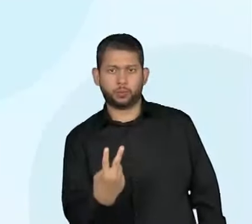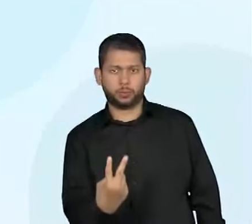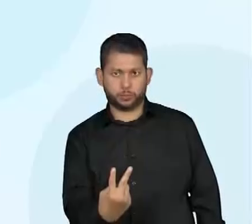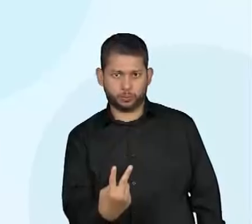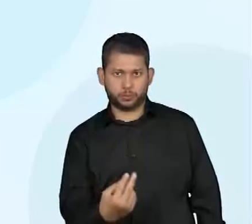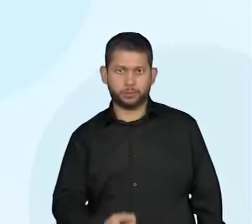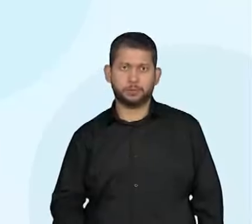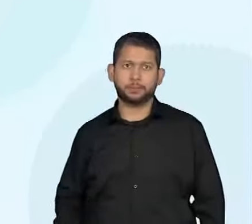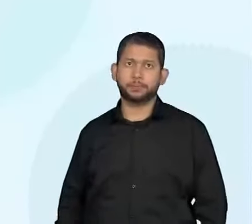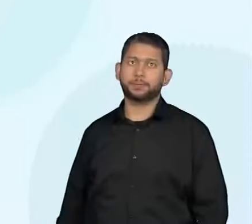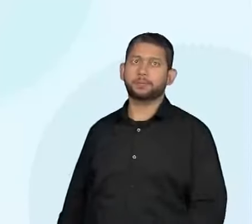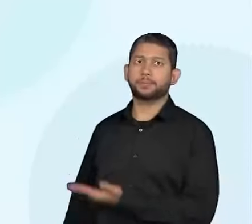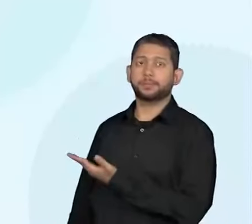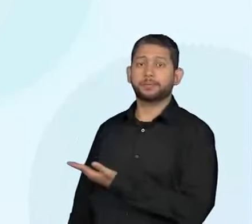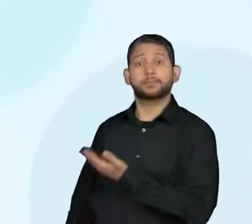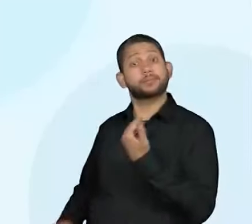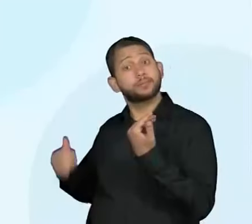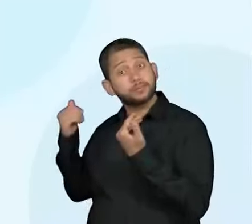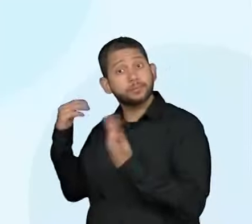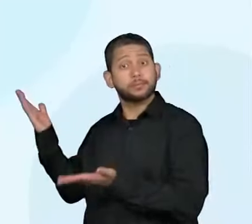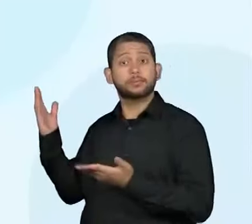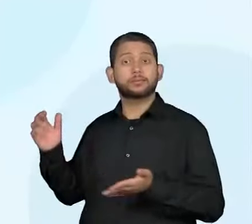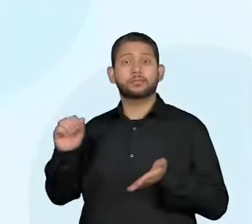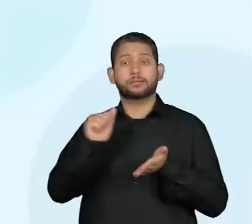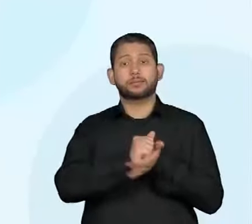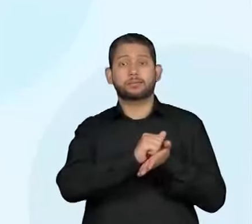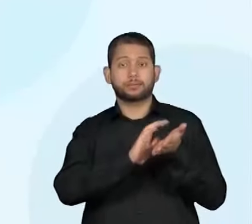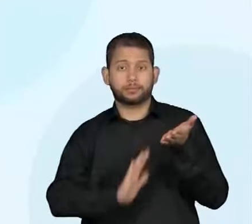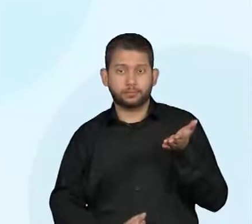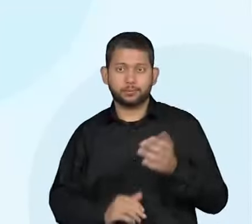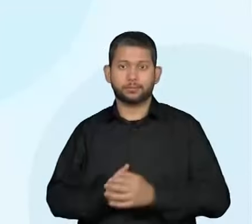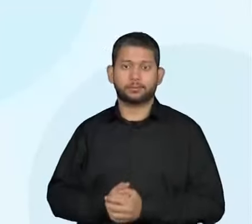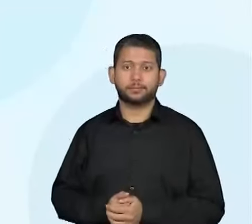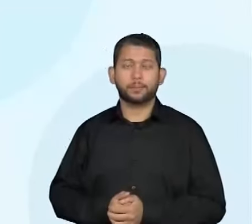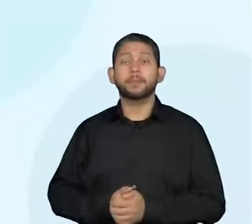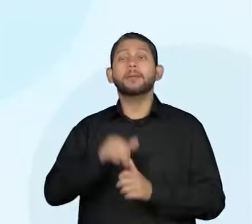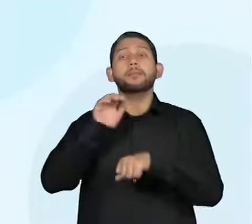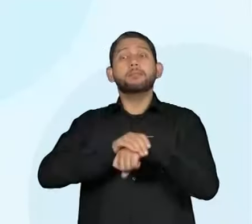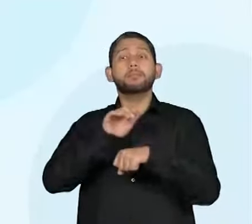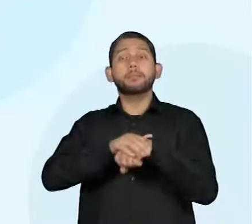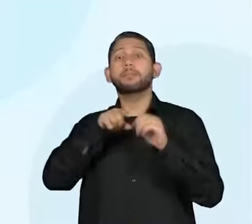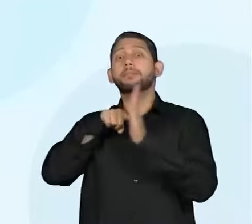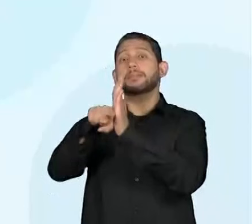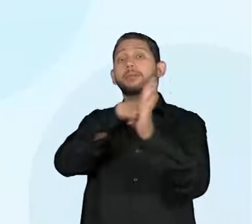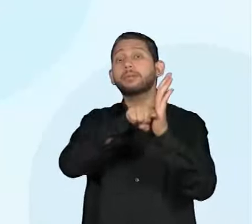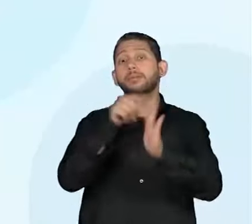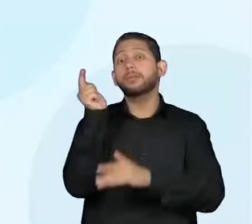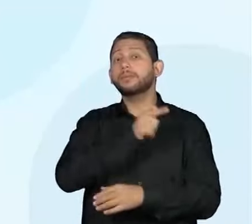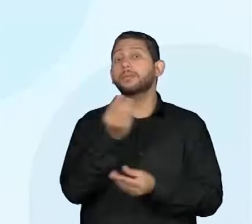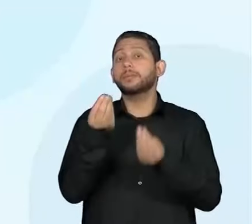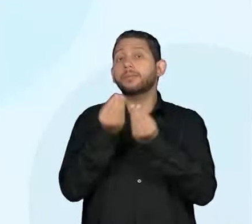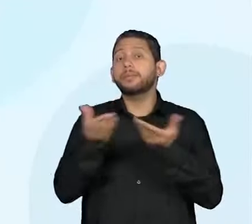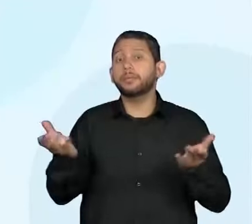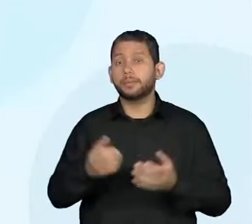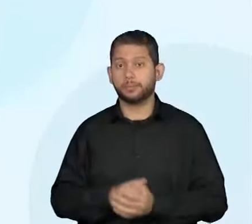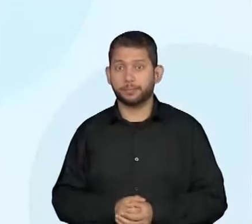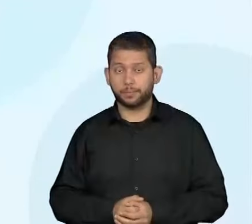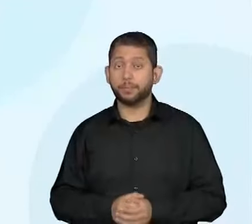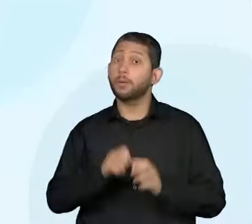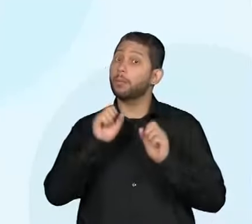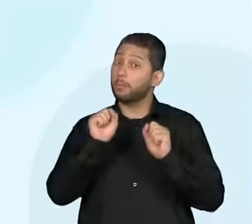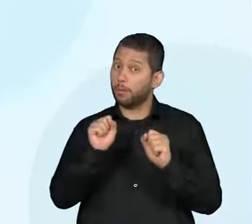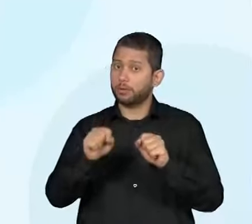temos a atividade. Como fazer essa pesquisa, Pro Joyce? Organize-se em grupos